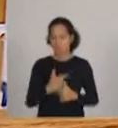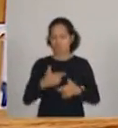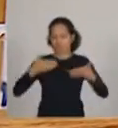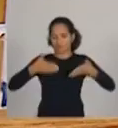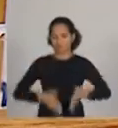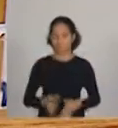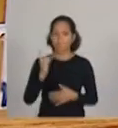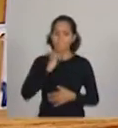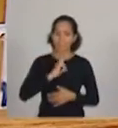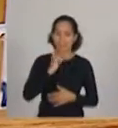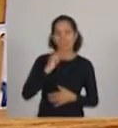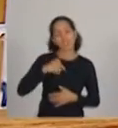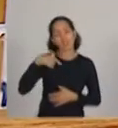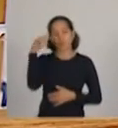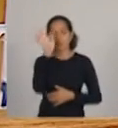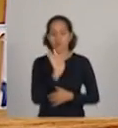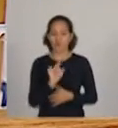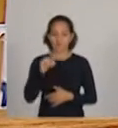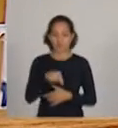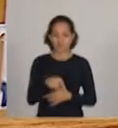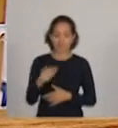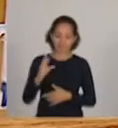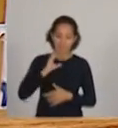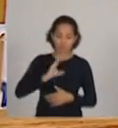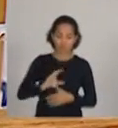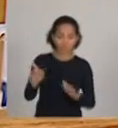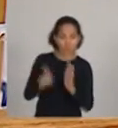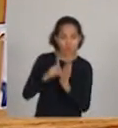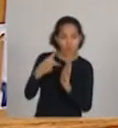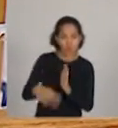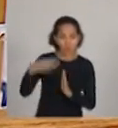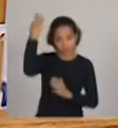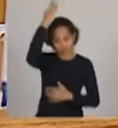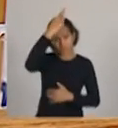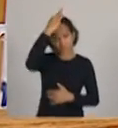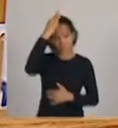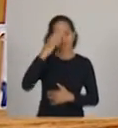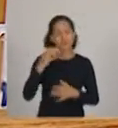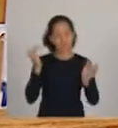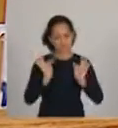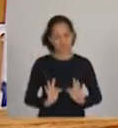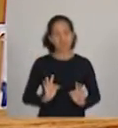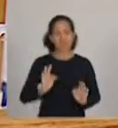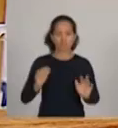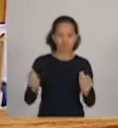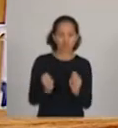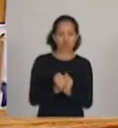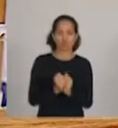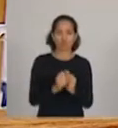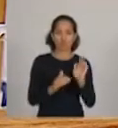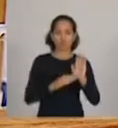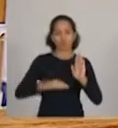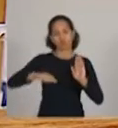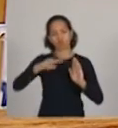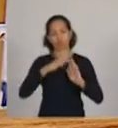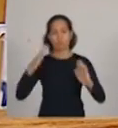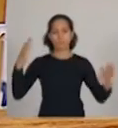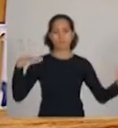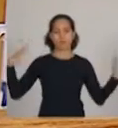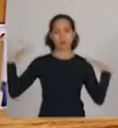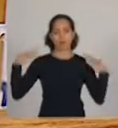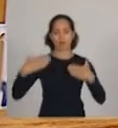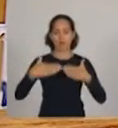está muito feliz em se tornar um cidadão espírito-santense e, junto com a Marinha, com a Capitania dos Portos Espírito